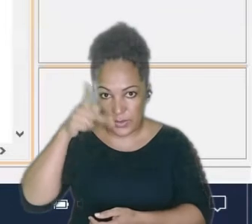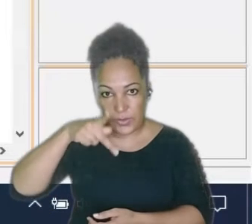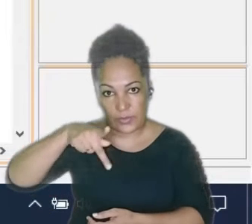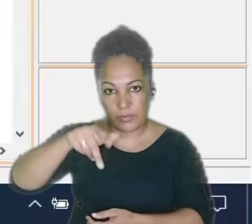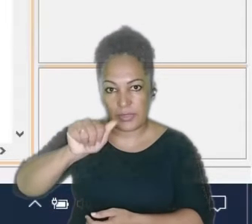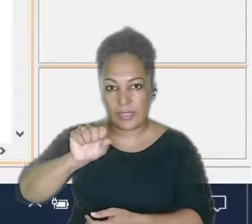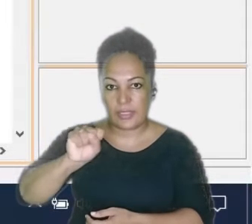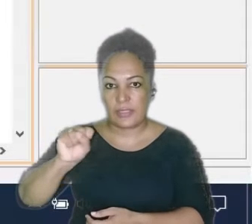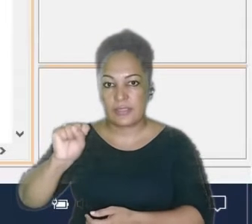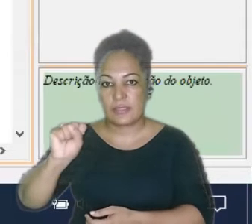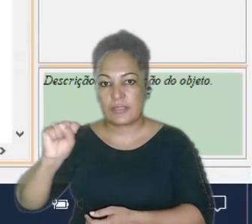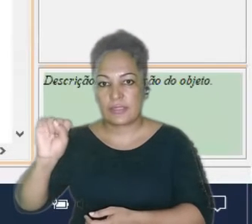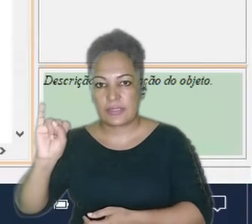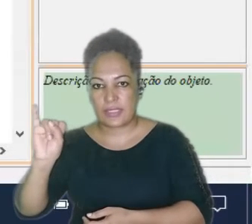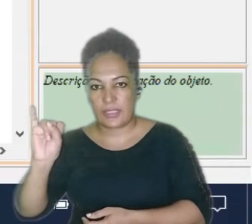Passageiro, né, galera? Aqui, desculpa.